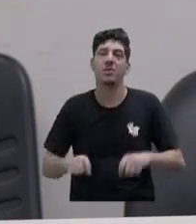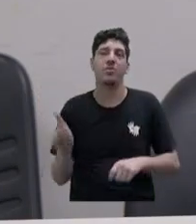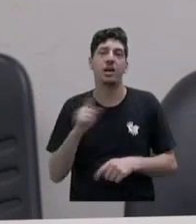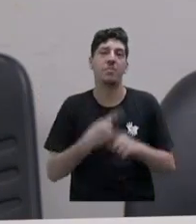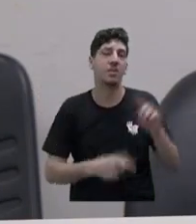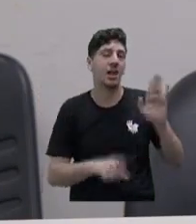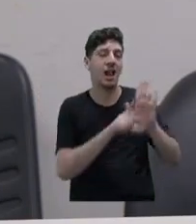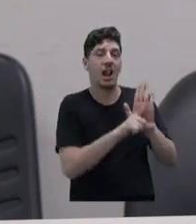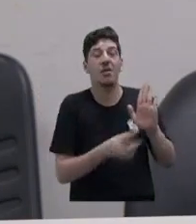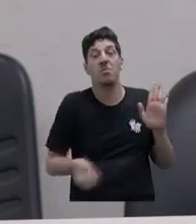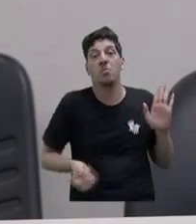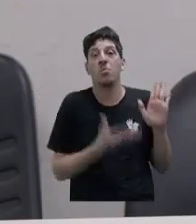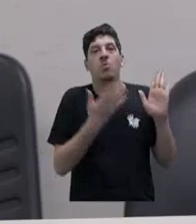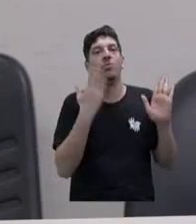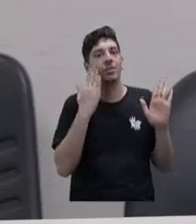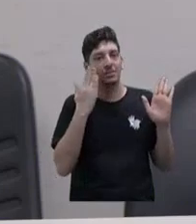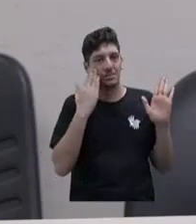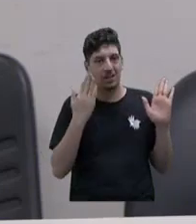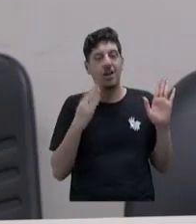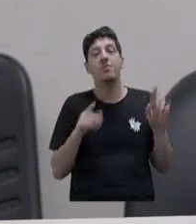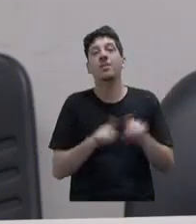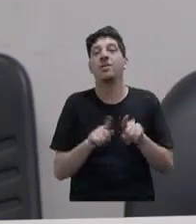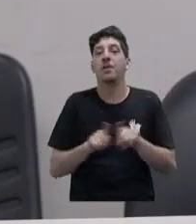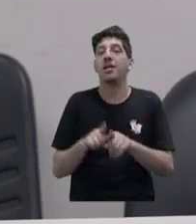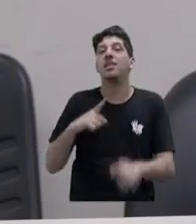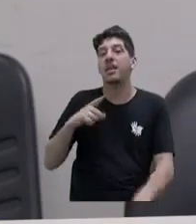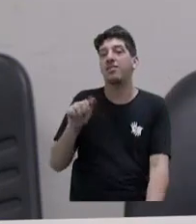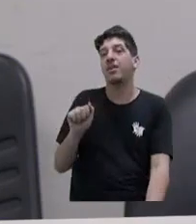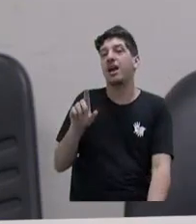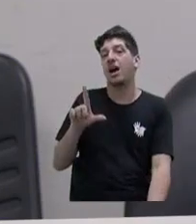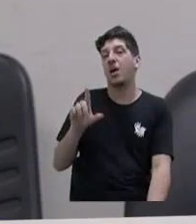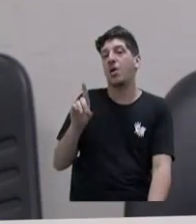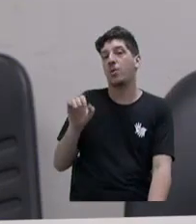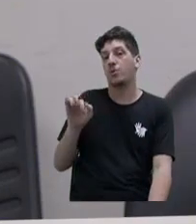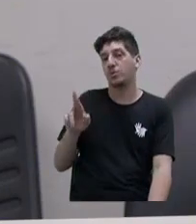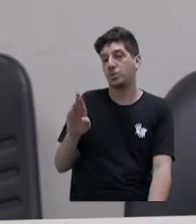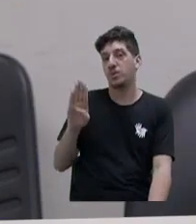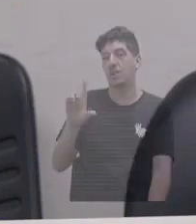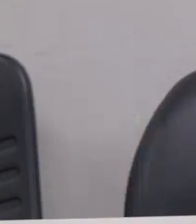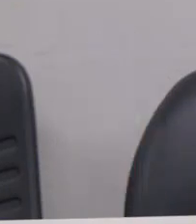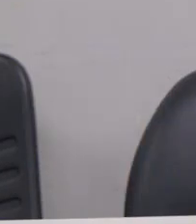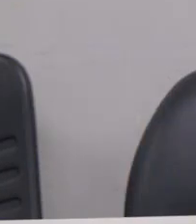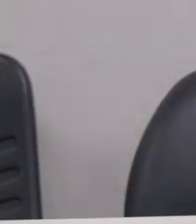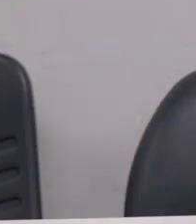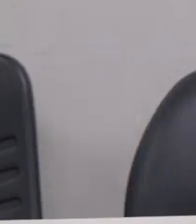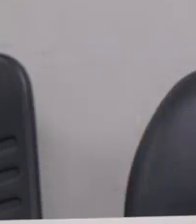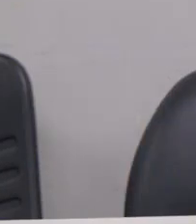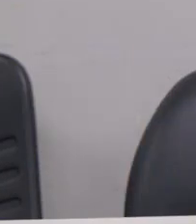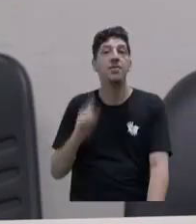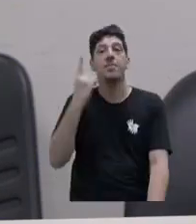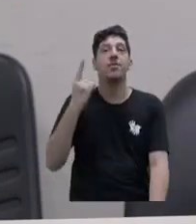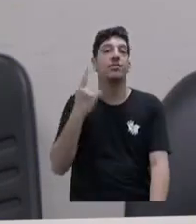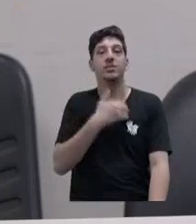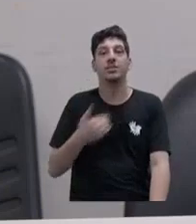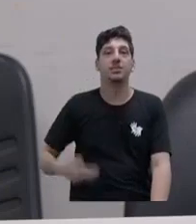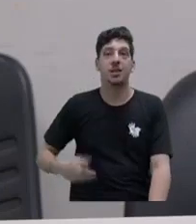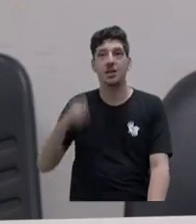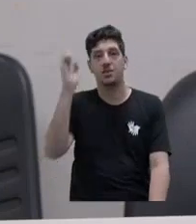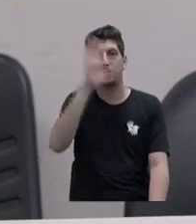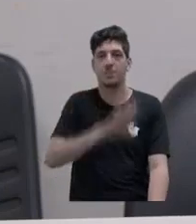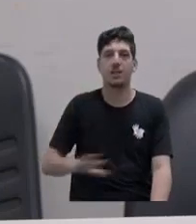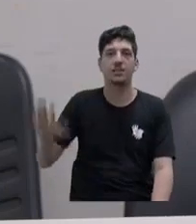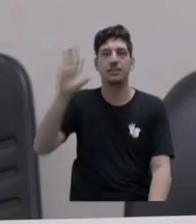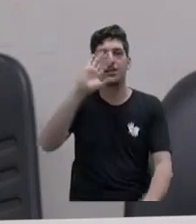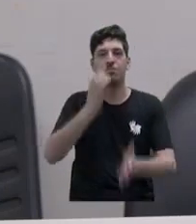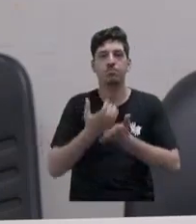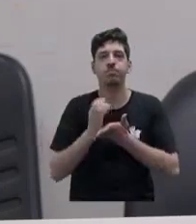muito inusitada. Obviamente que tivemos uma lei Aldir Blanc no meio da pandemia, foi a primeira vez que o Estado brasileiro transferiu recursos para o